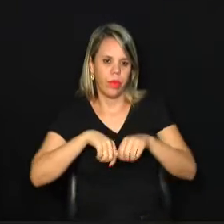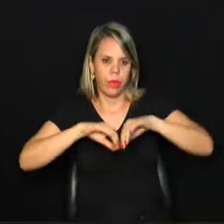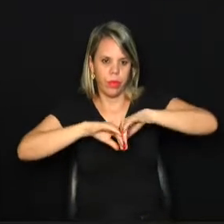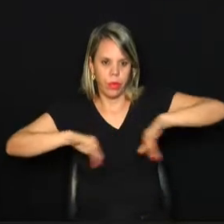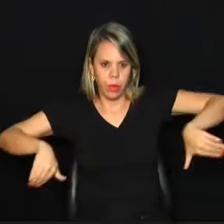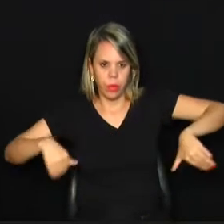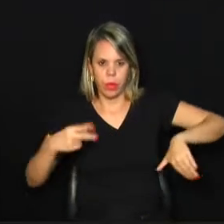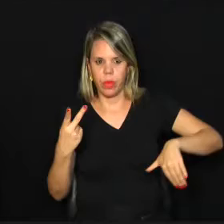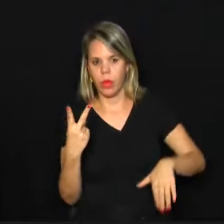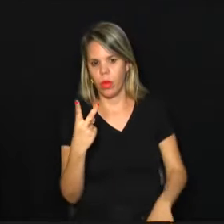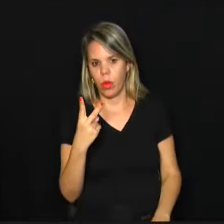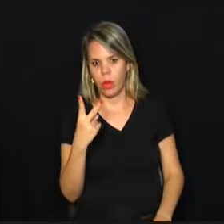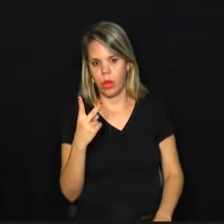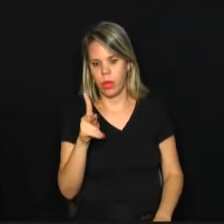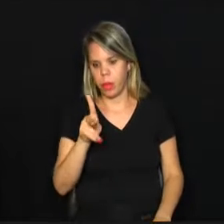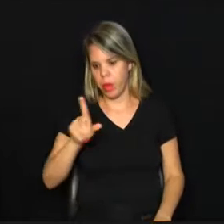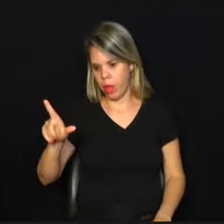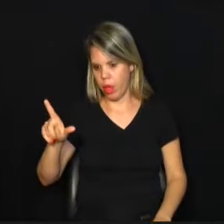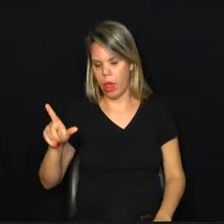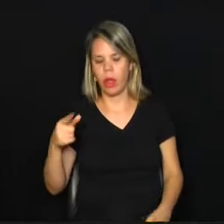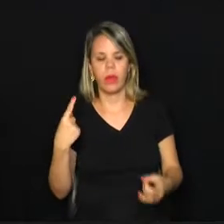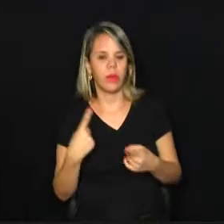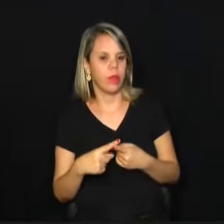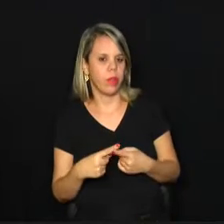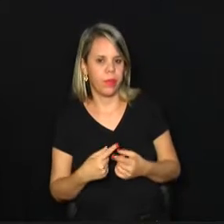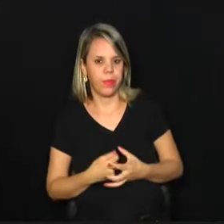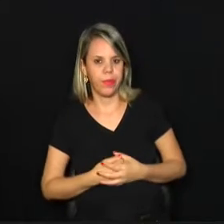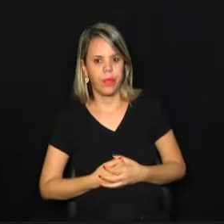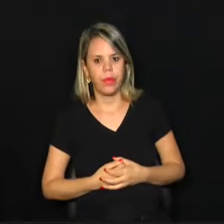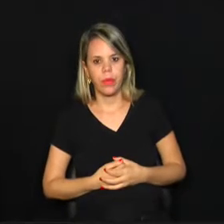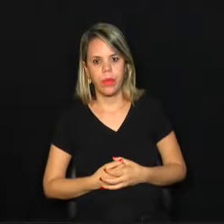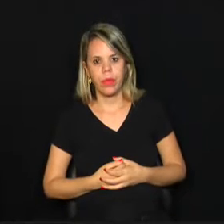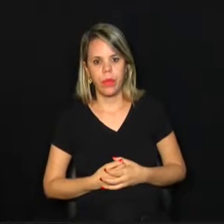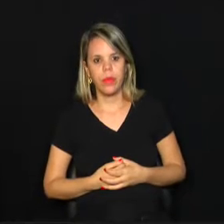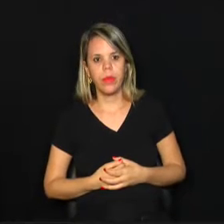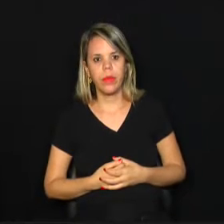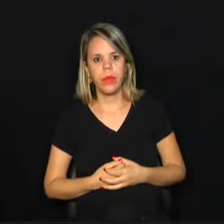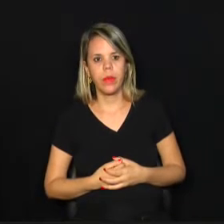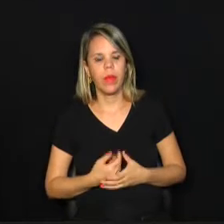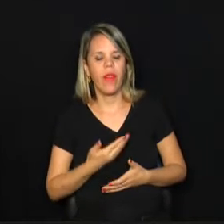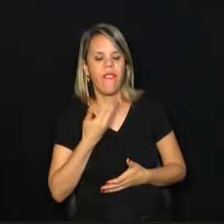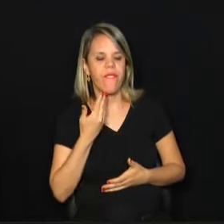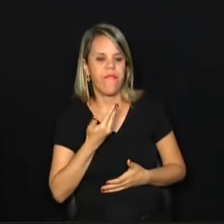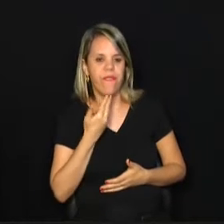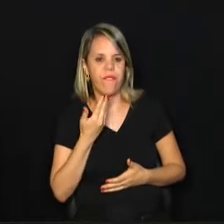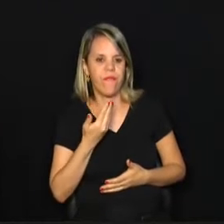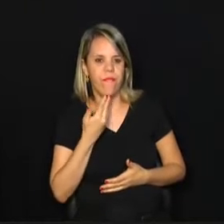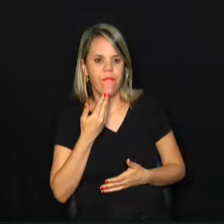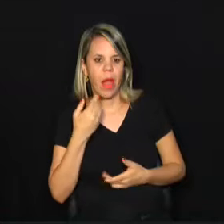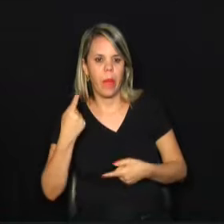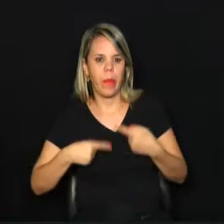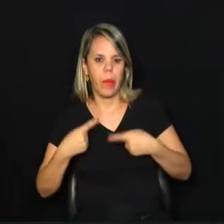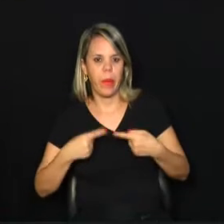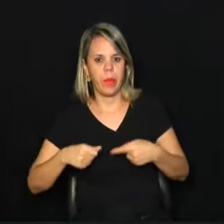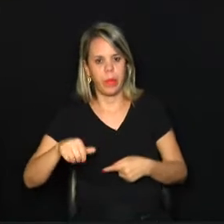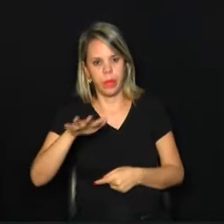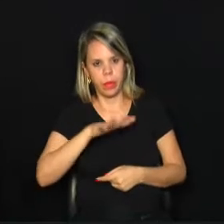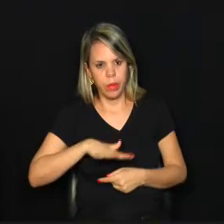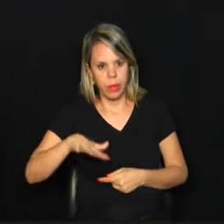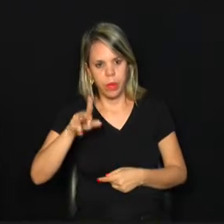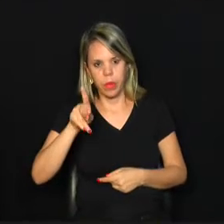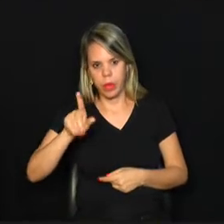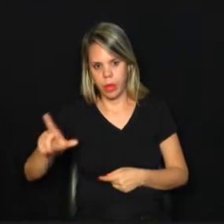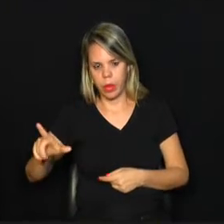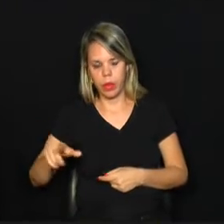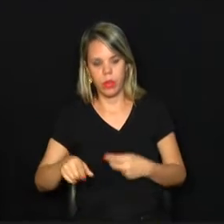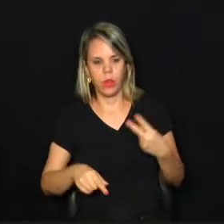2 PLs, porque a gente entendeu que seria mais fácil fazer uma discussão geral para o PL